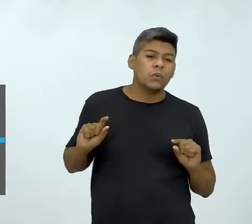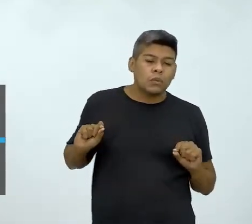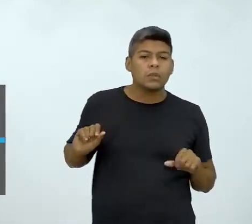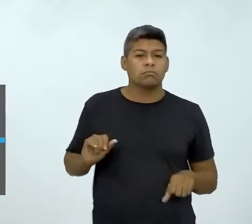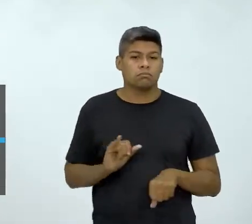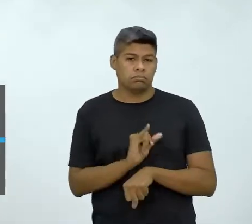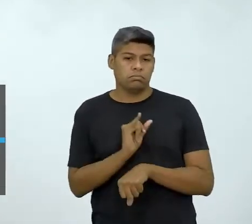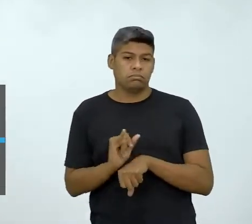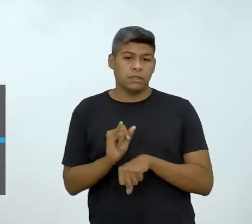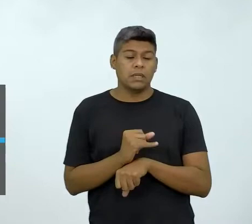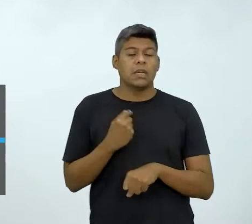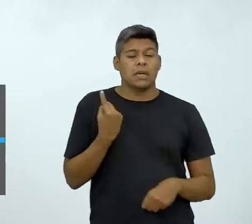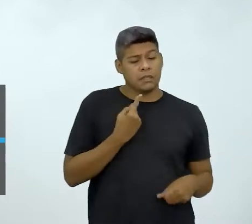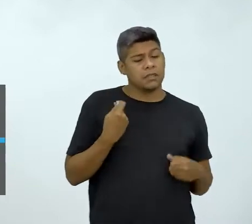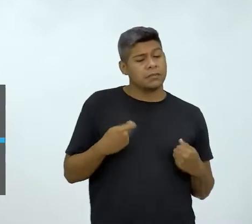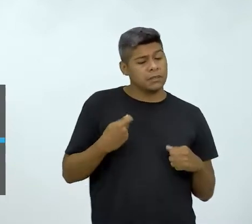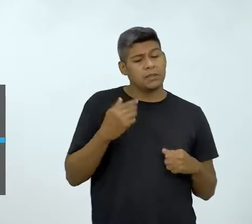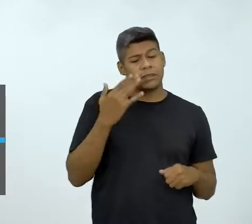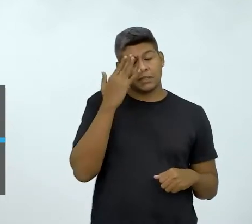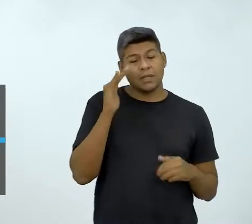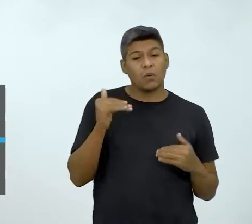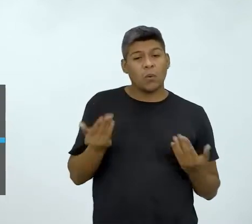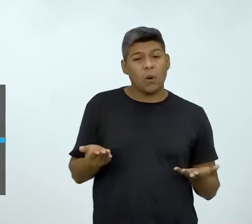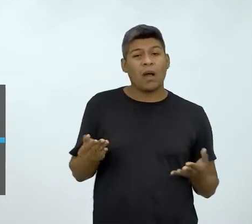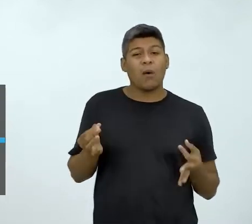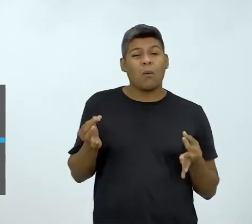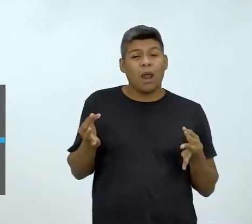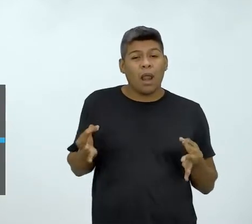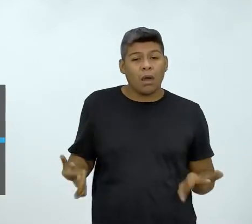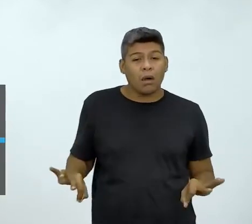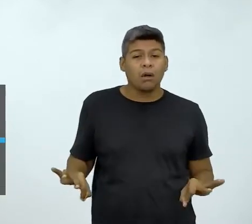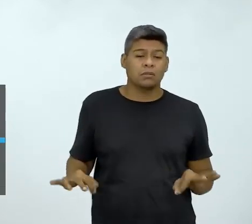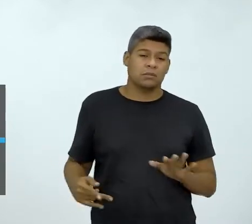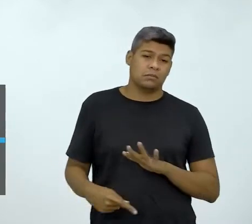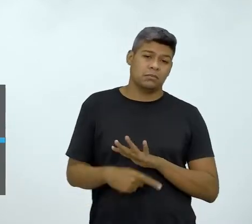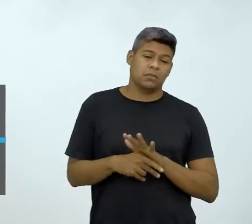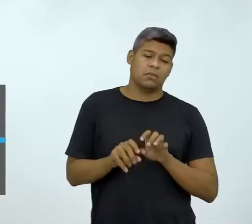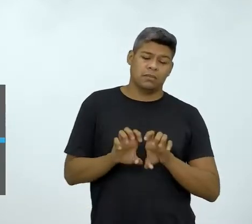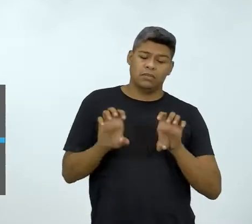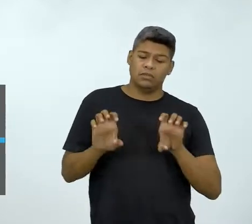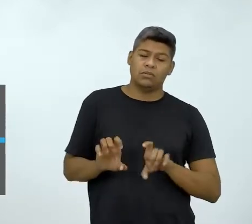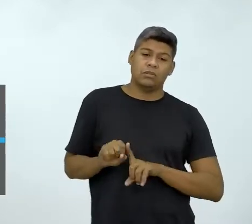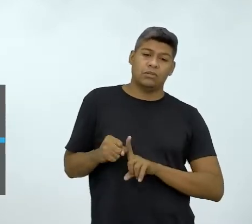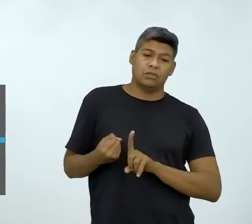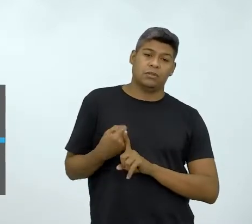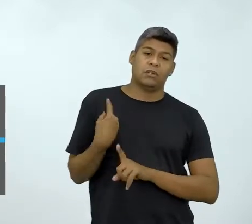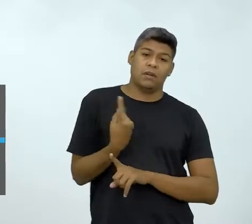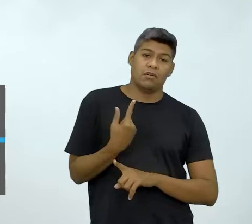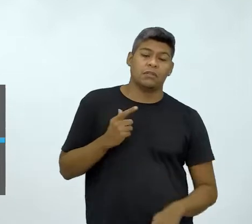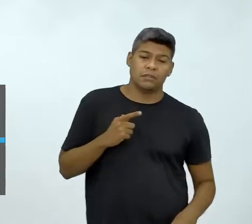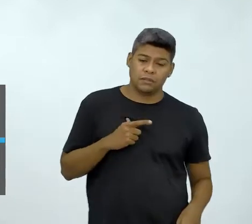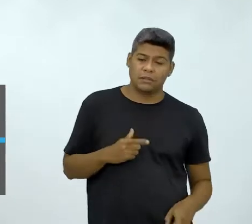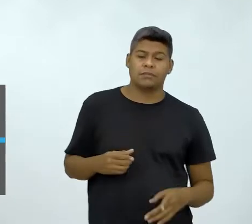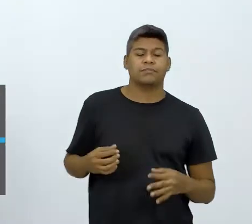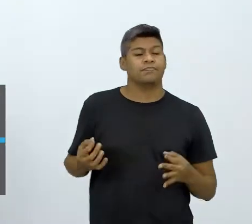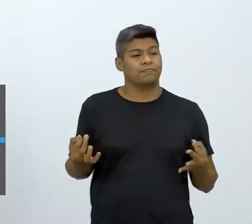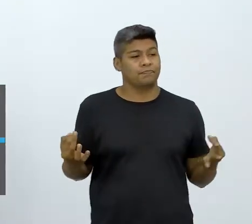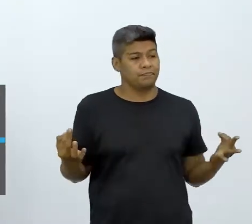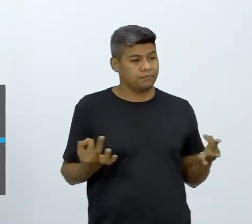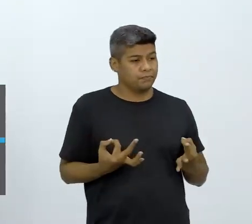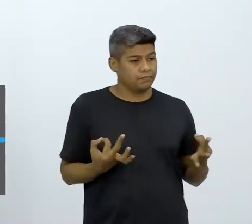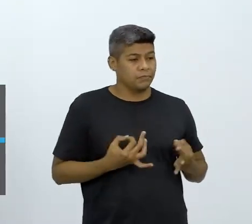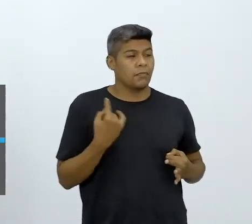para que a gente possa entender melhor qual é a lógica, por trás das estruturas sociais que a gente tem. Perfeito, e nós